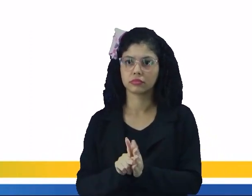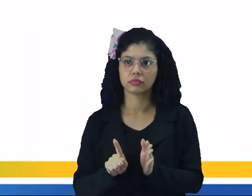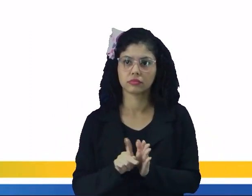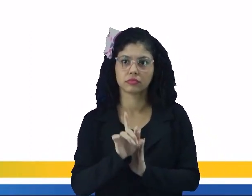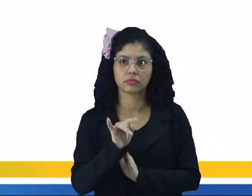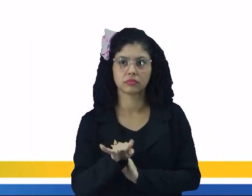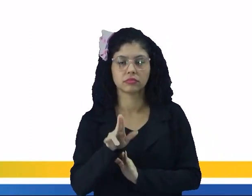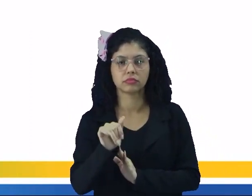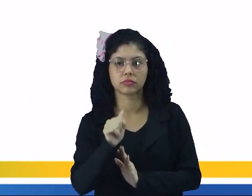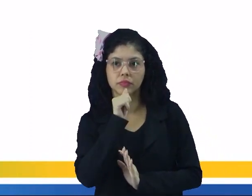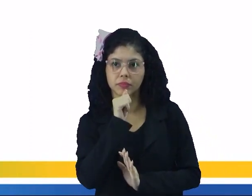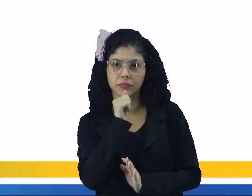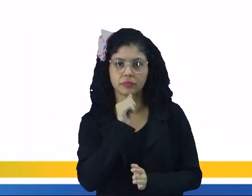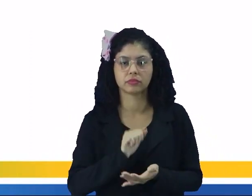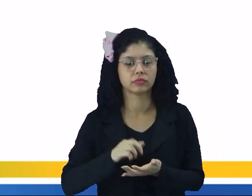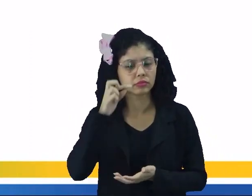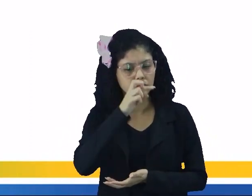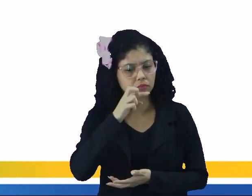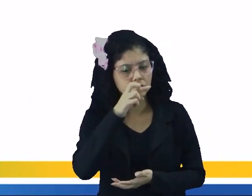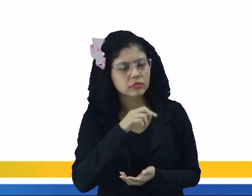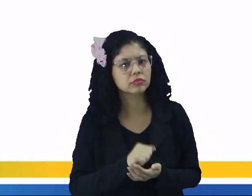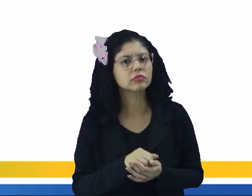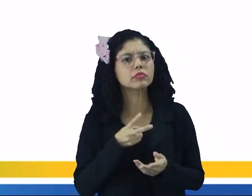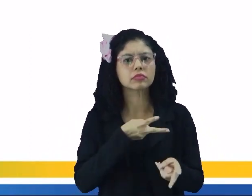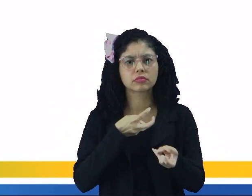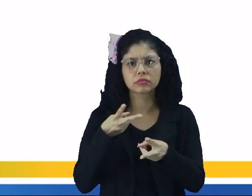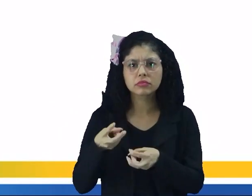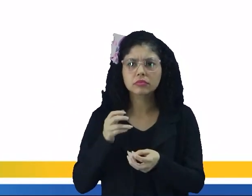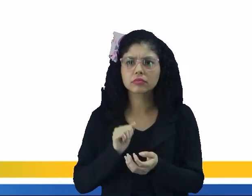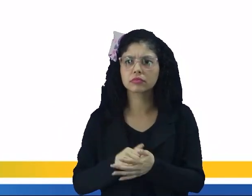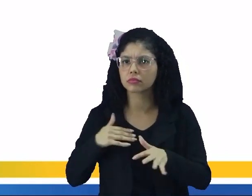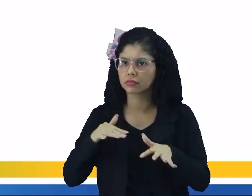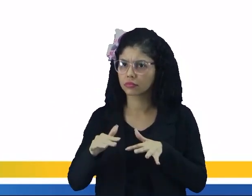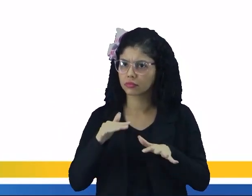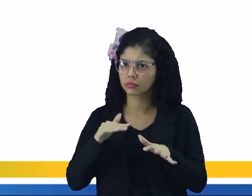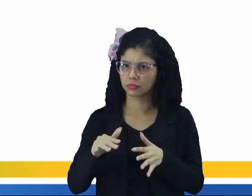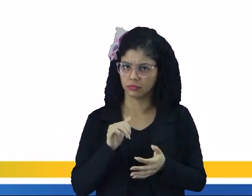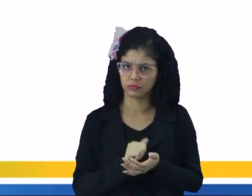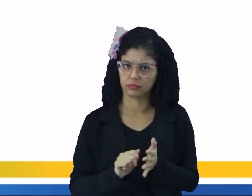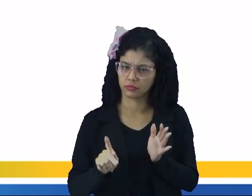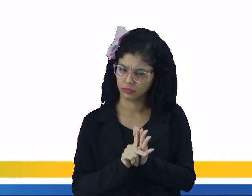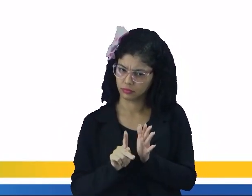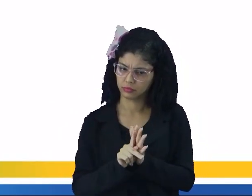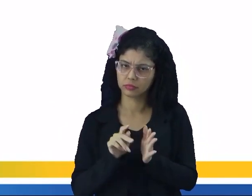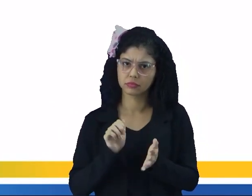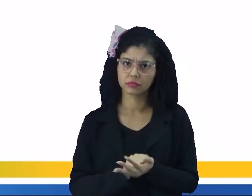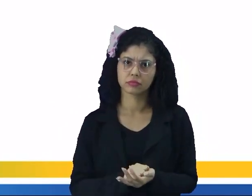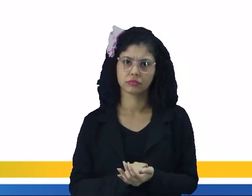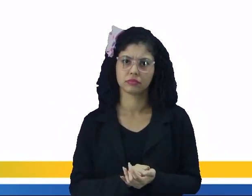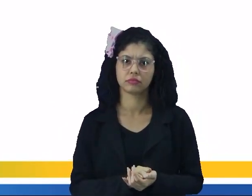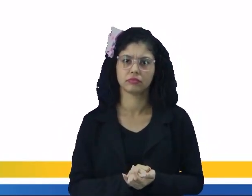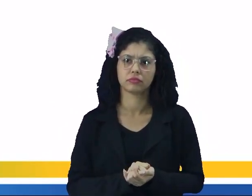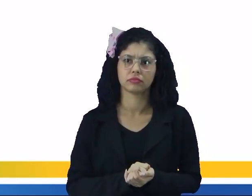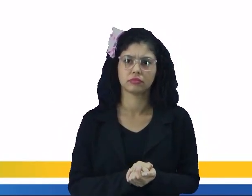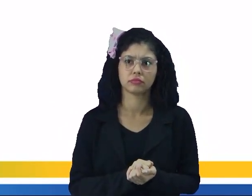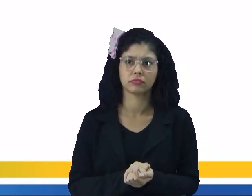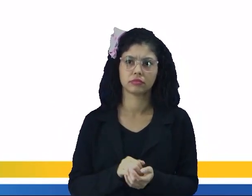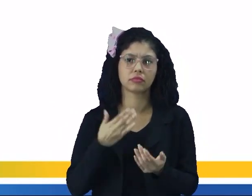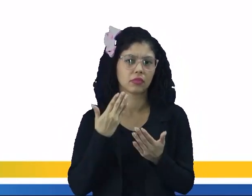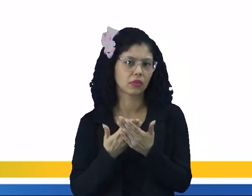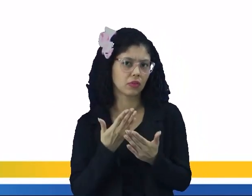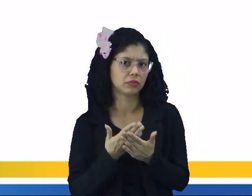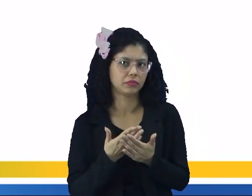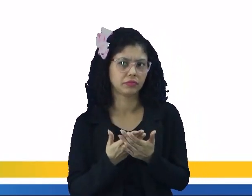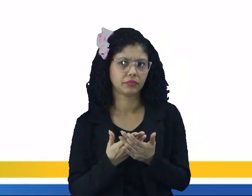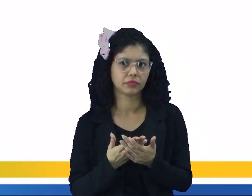dinâmica é investigar justamente o que vai modificar esse movimento, né? Justamente na realização do estudo então